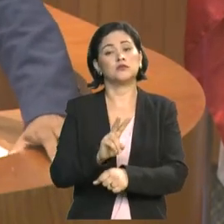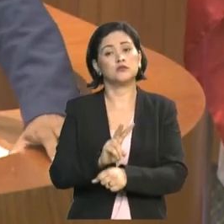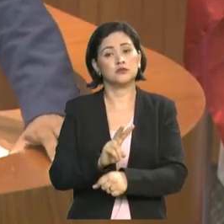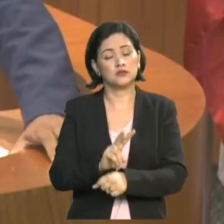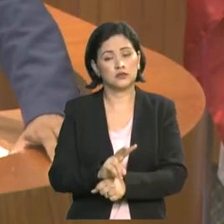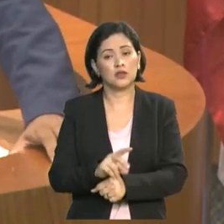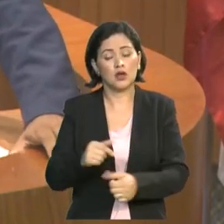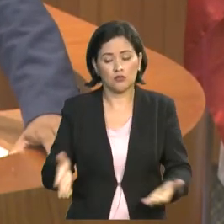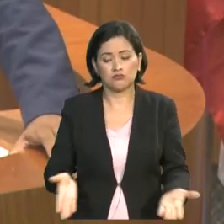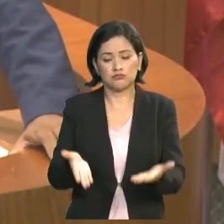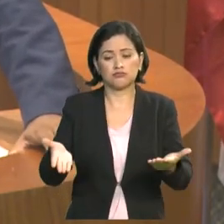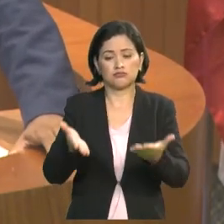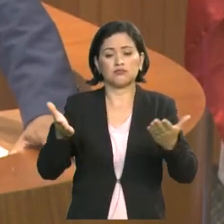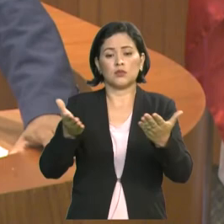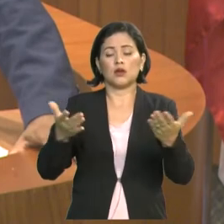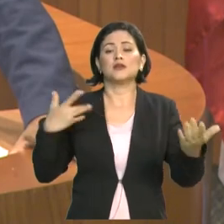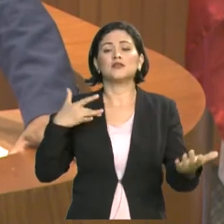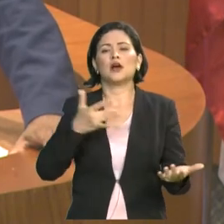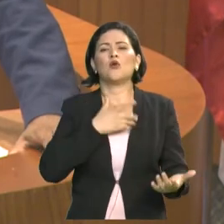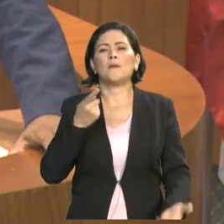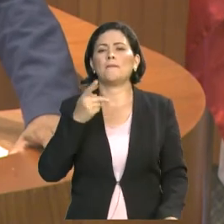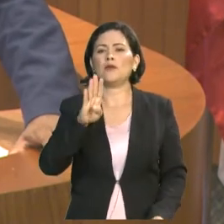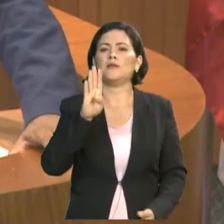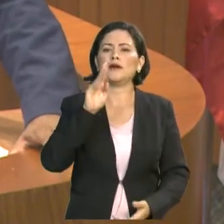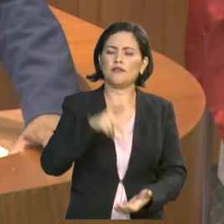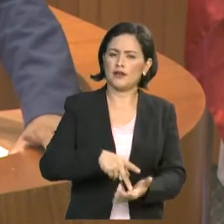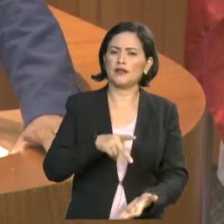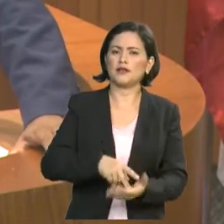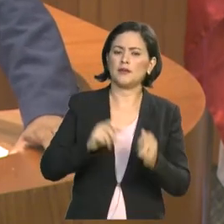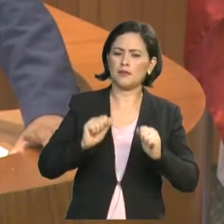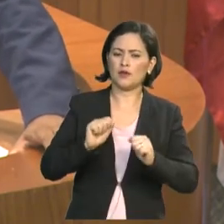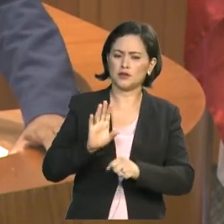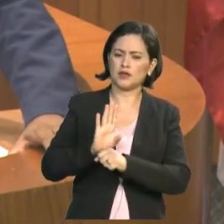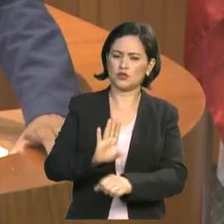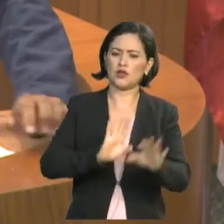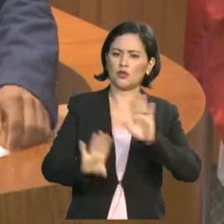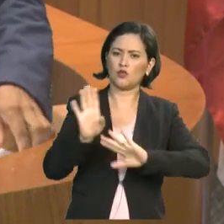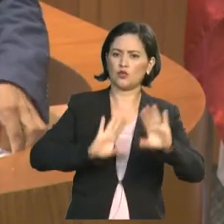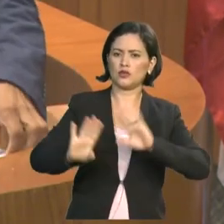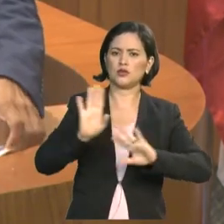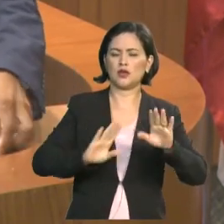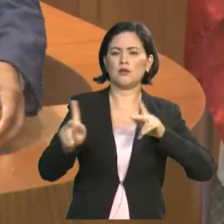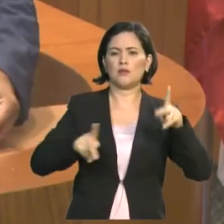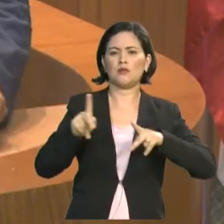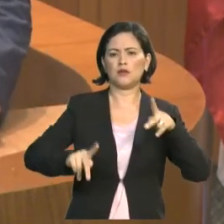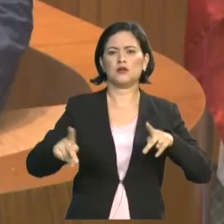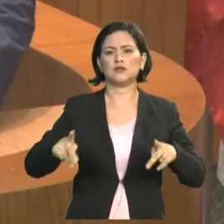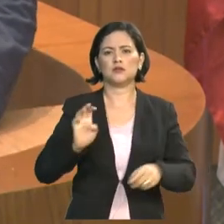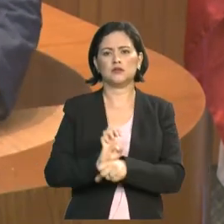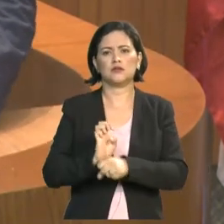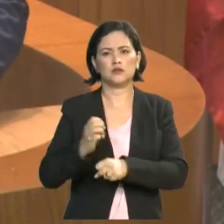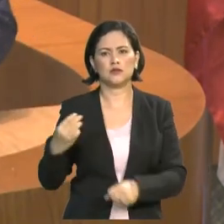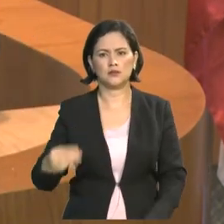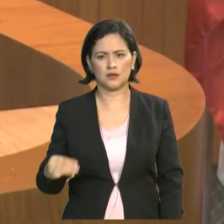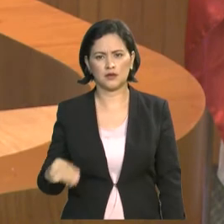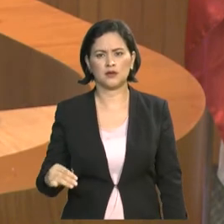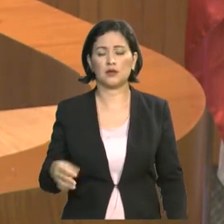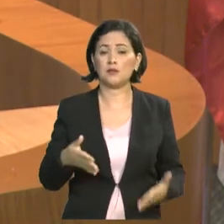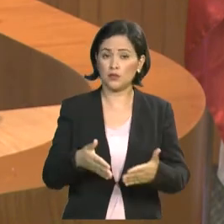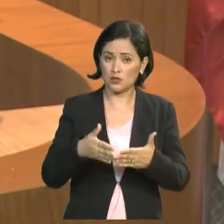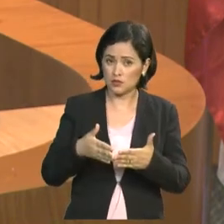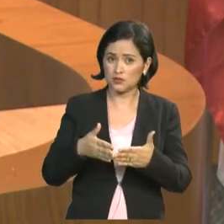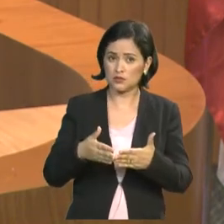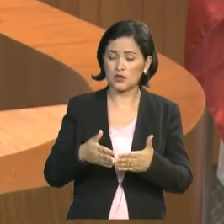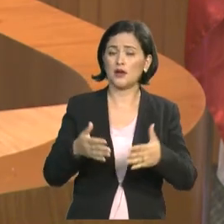realmente ajudar, tratar a população do Estado do Maranhão. E é por isso, senhor presidente, que solicitamos a benevolência do